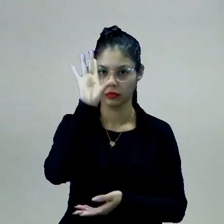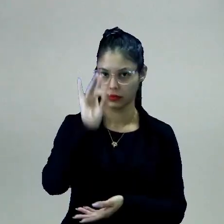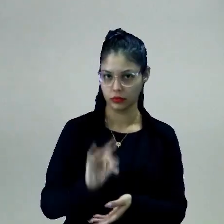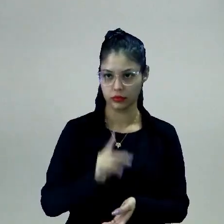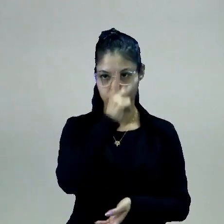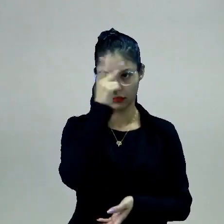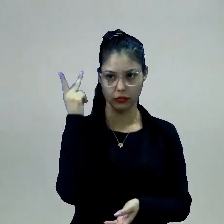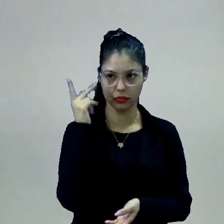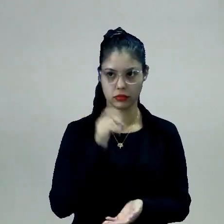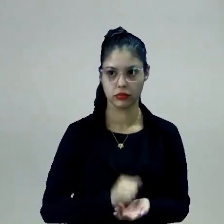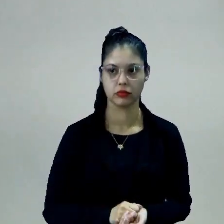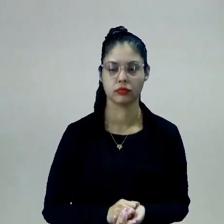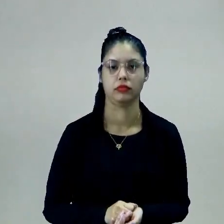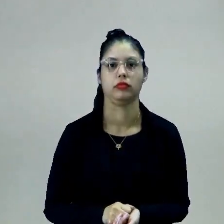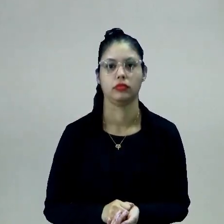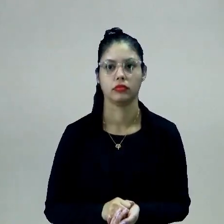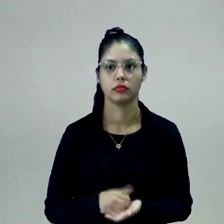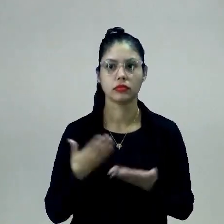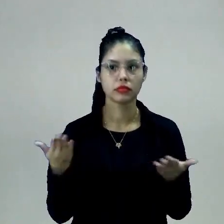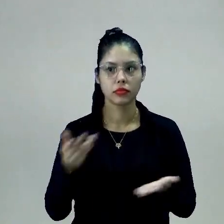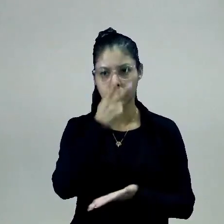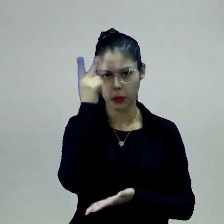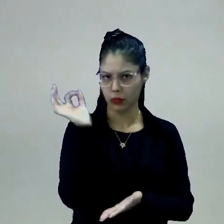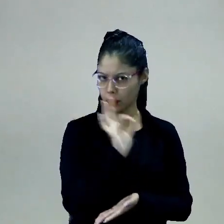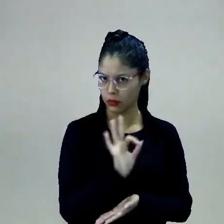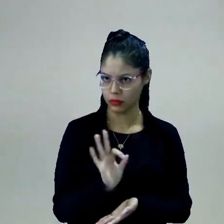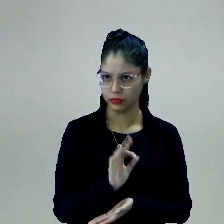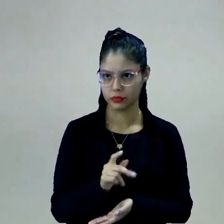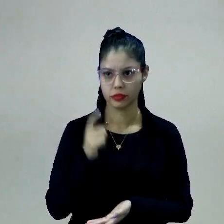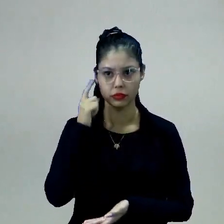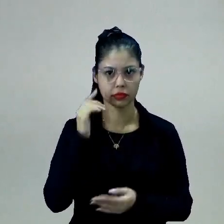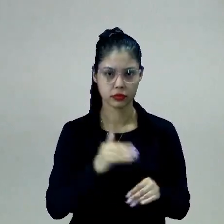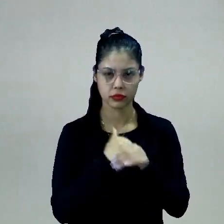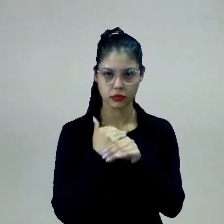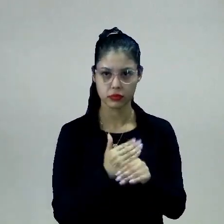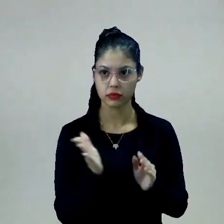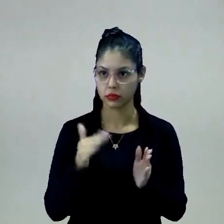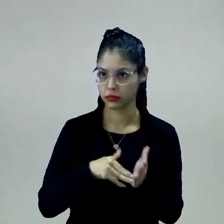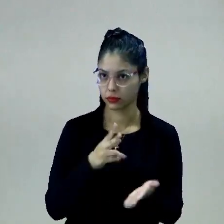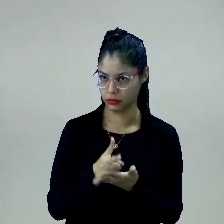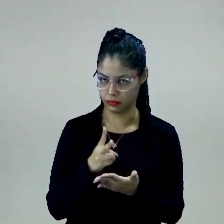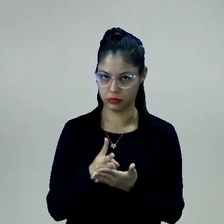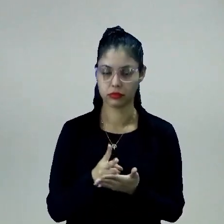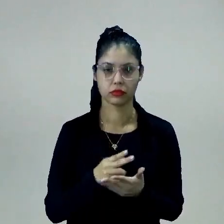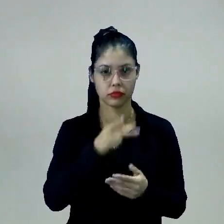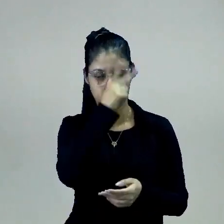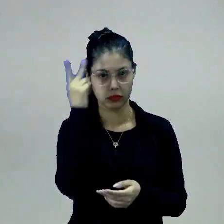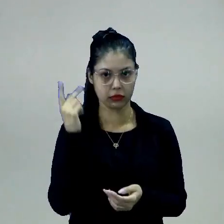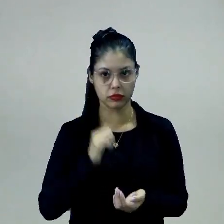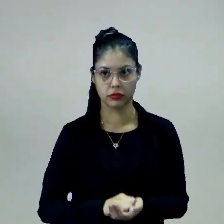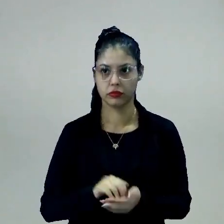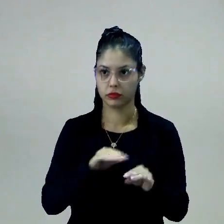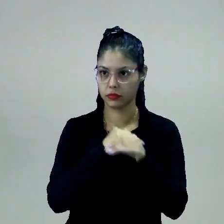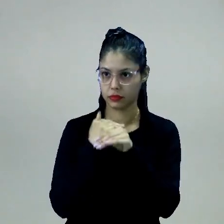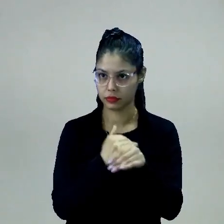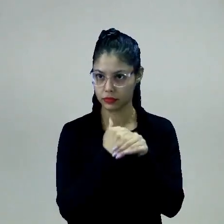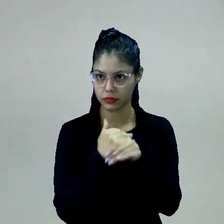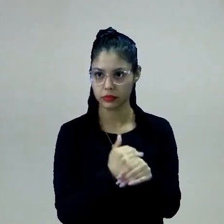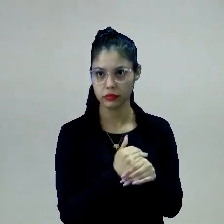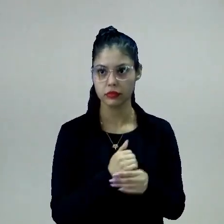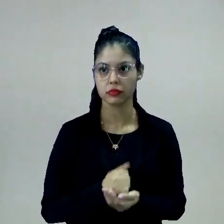cada pessoa, né? Então, ninguém pensa igual, né? Até mesmo as pessoas que pensam